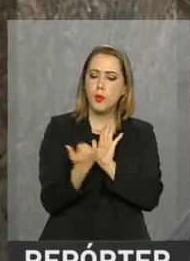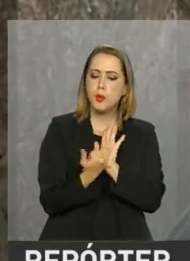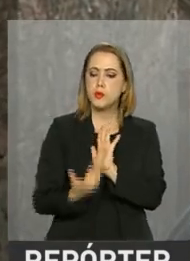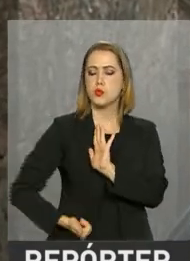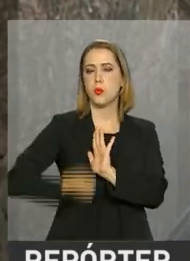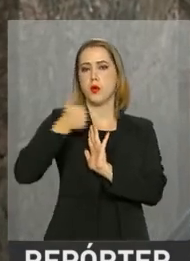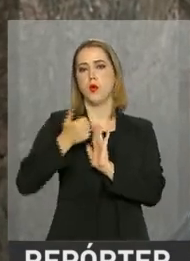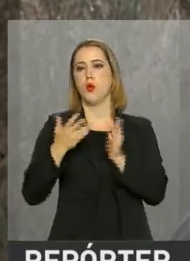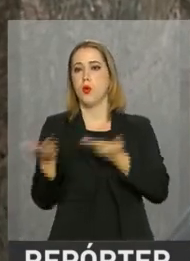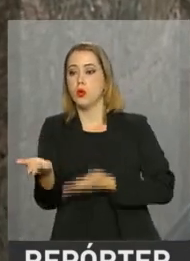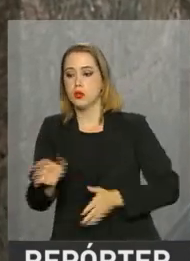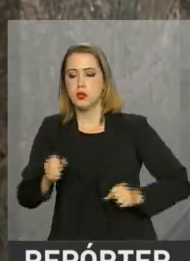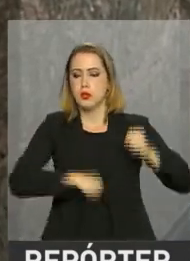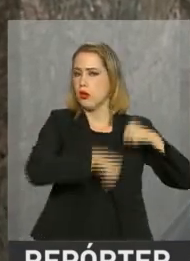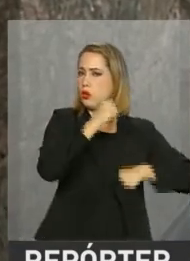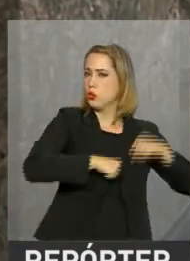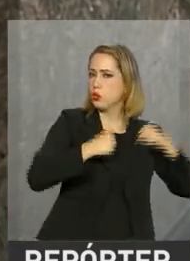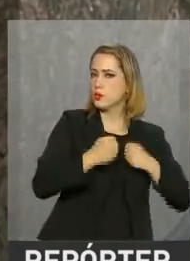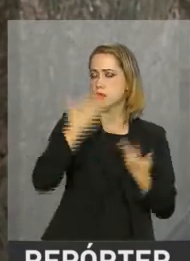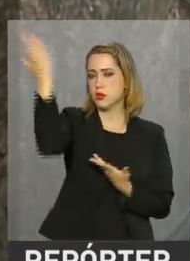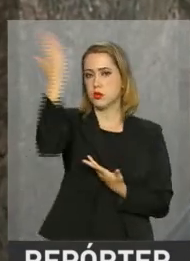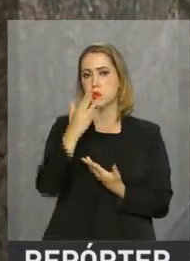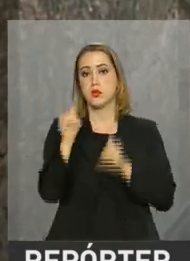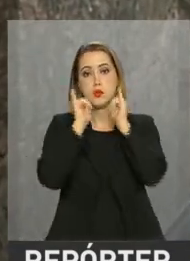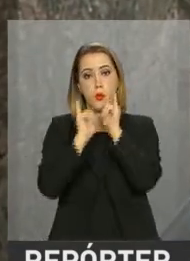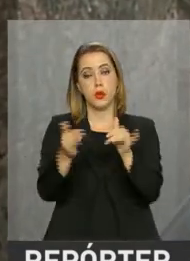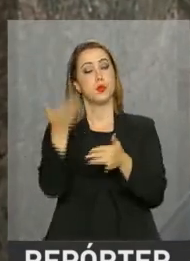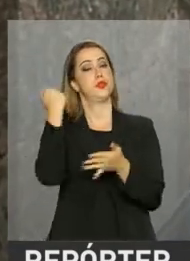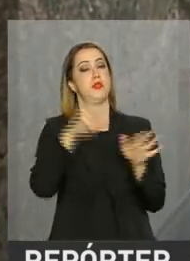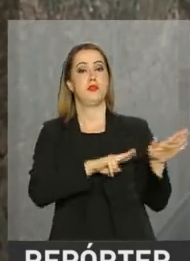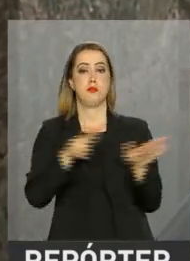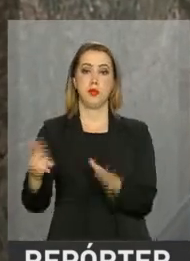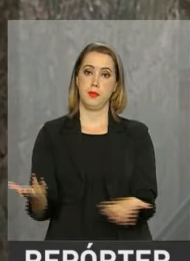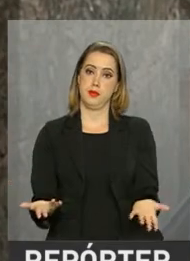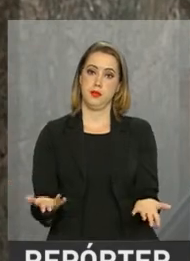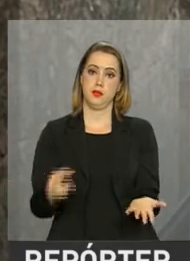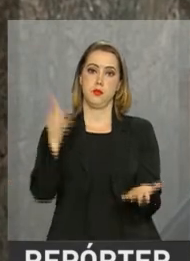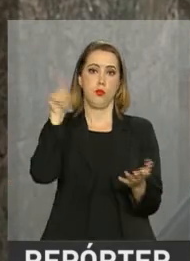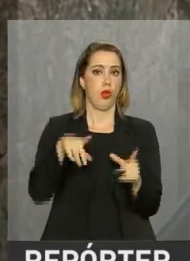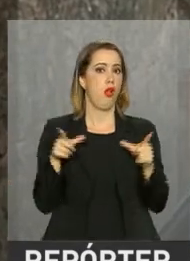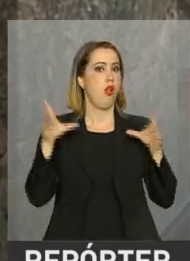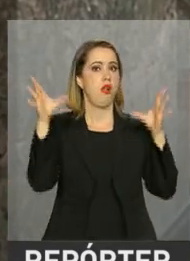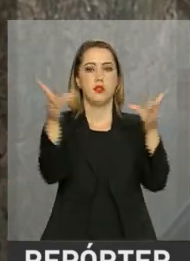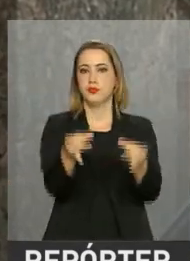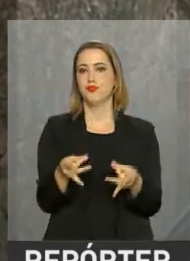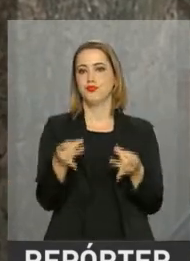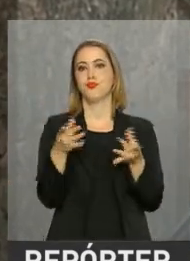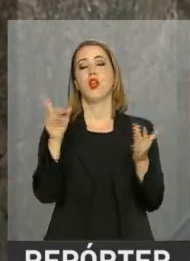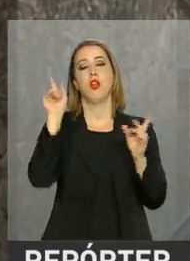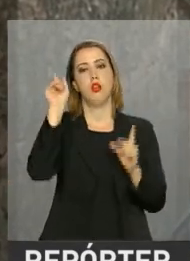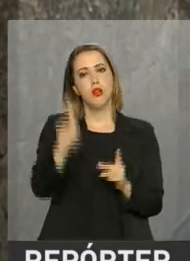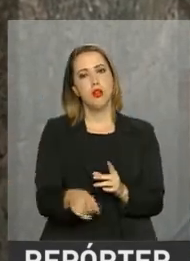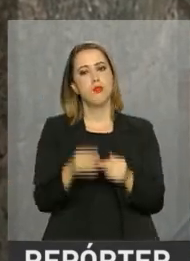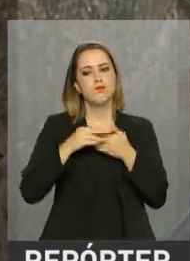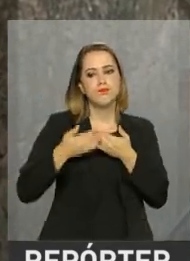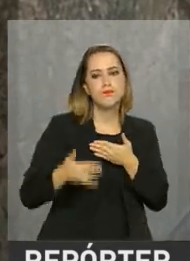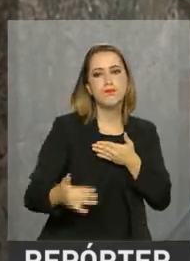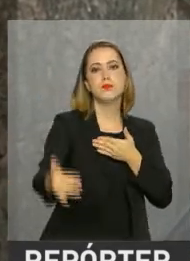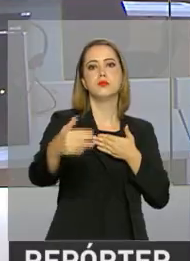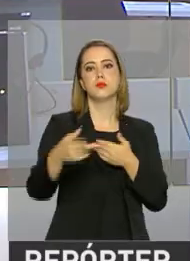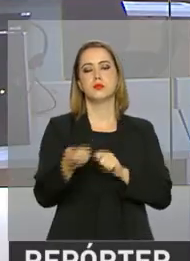do brasil anunciado na semana passada em resumo é um um projeto extenso de recuperação da economia